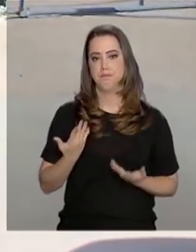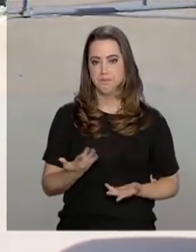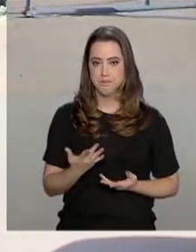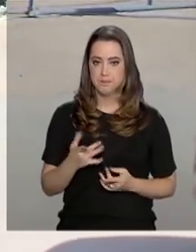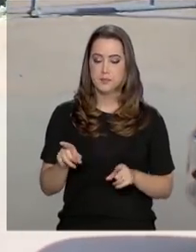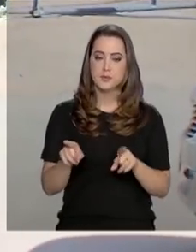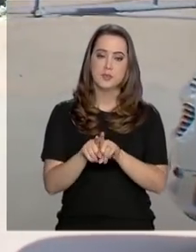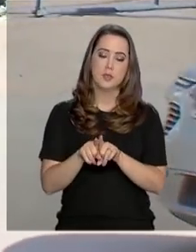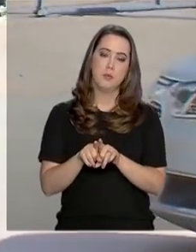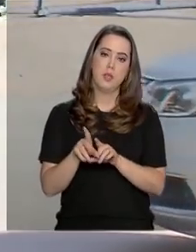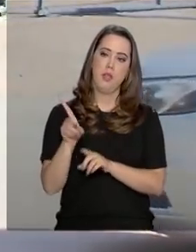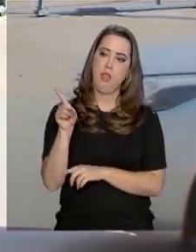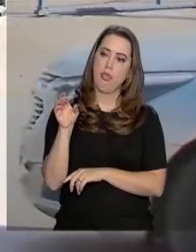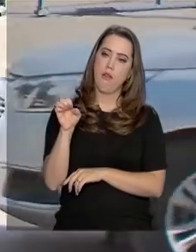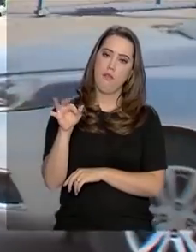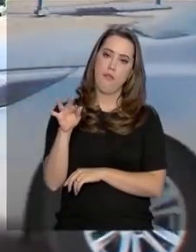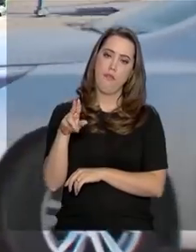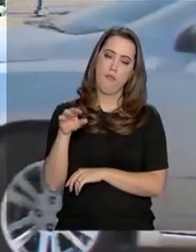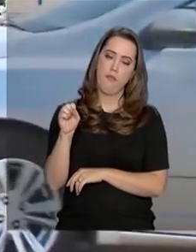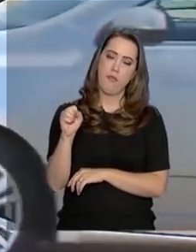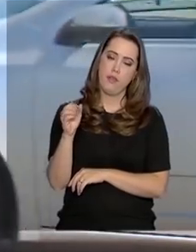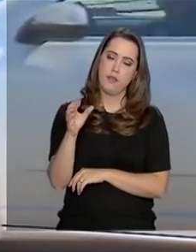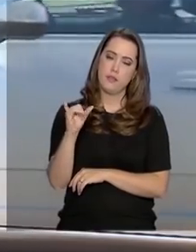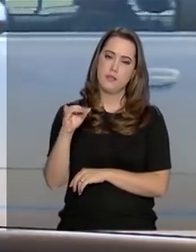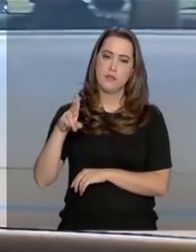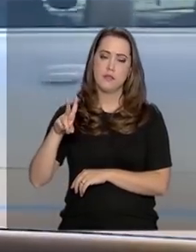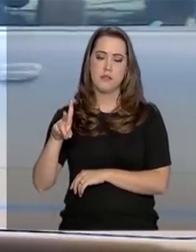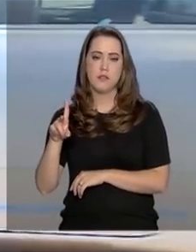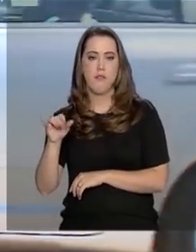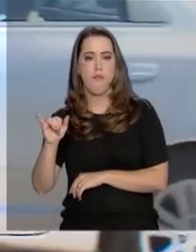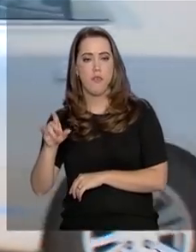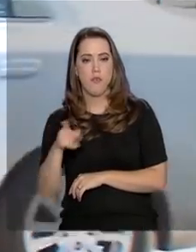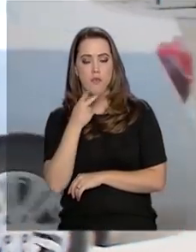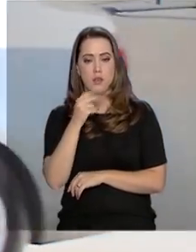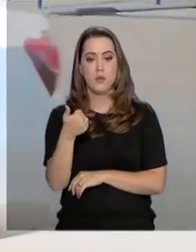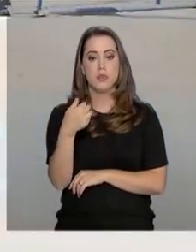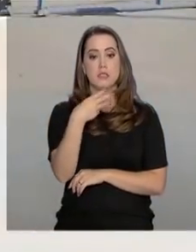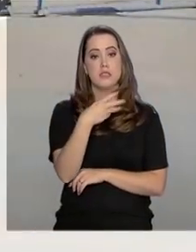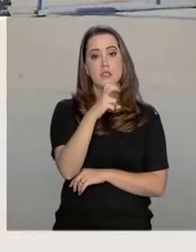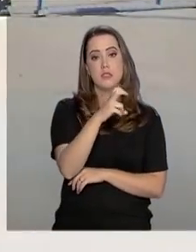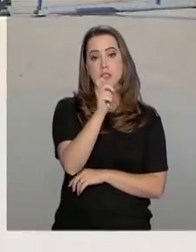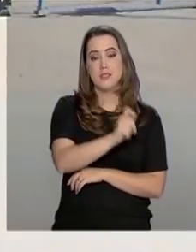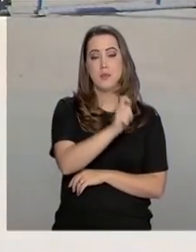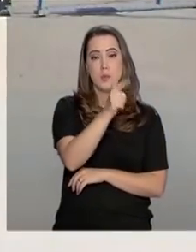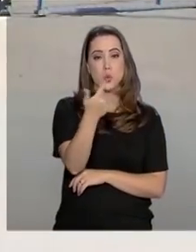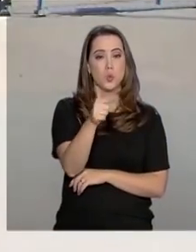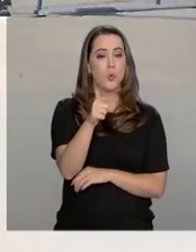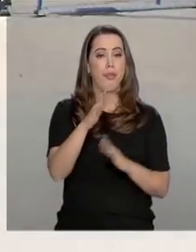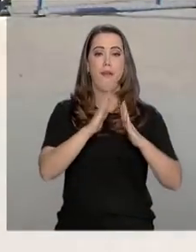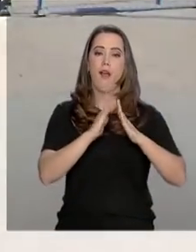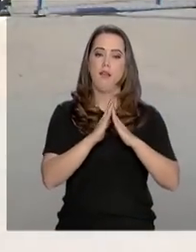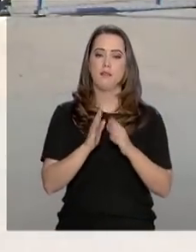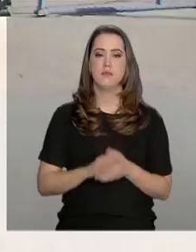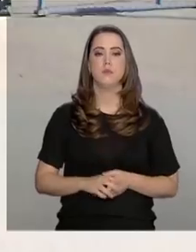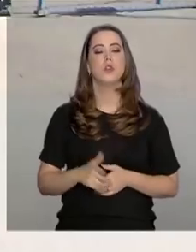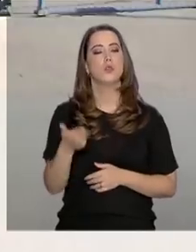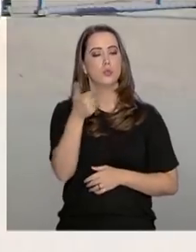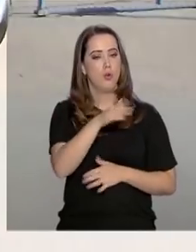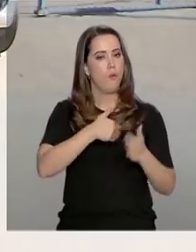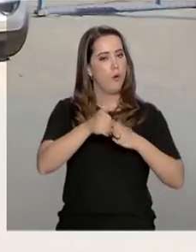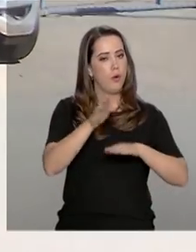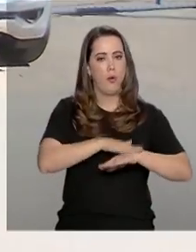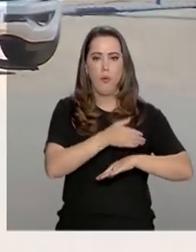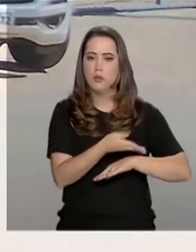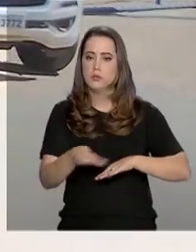a Defesa Civil, 135 pessoas estão desabrigadas. A gente volta a qualquer momento com mais